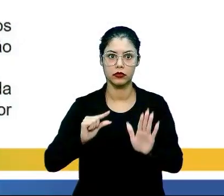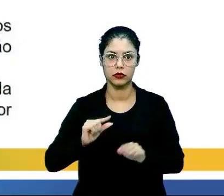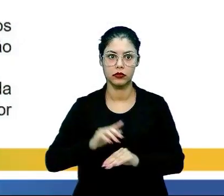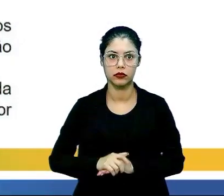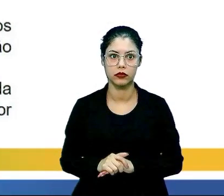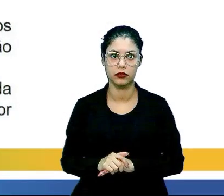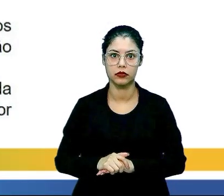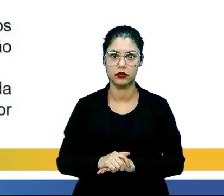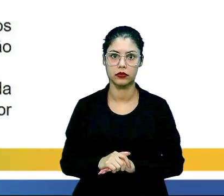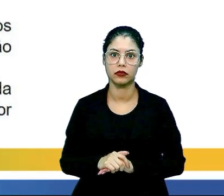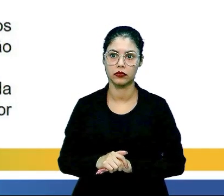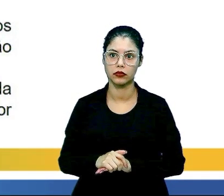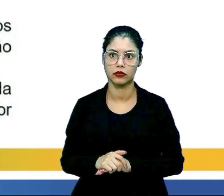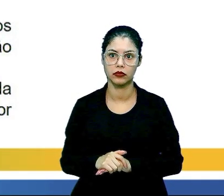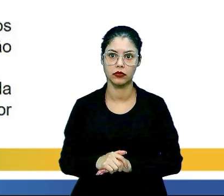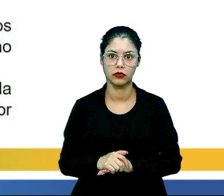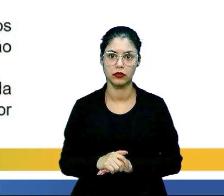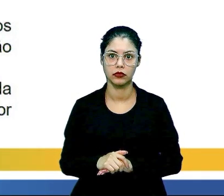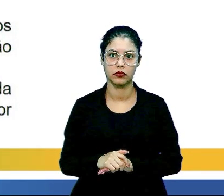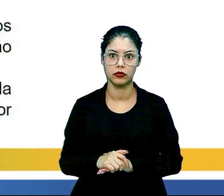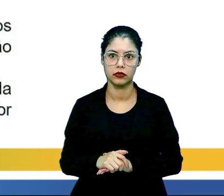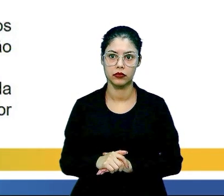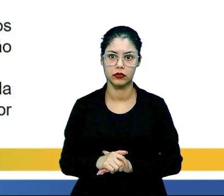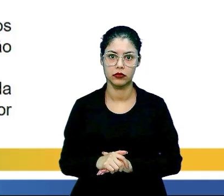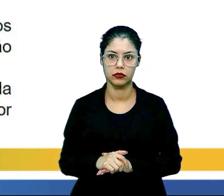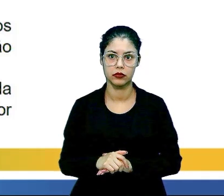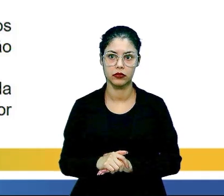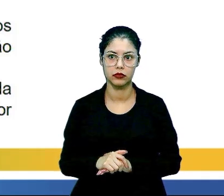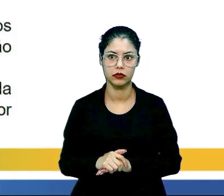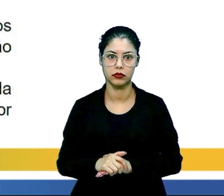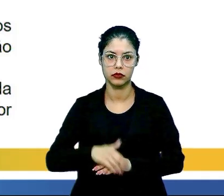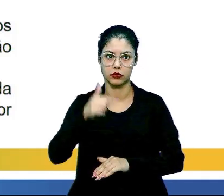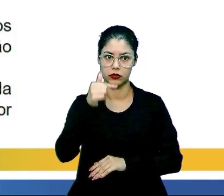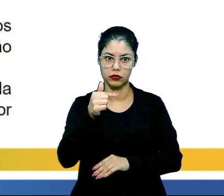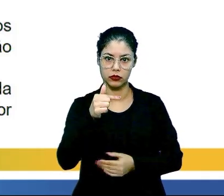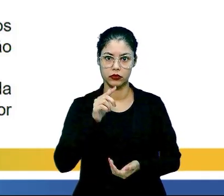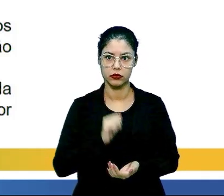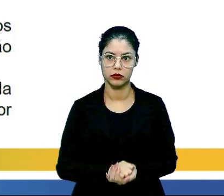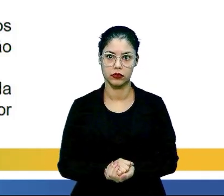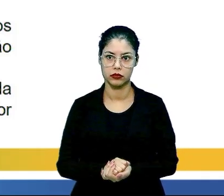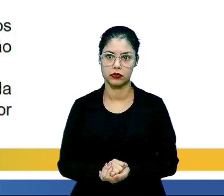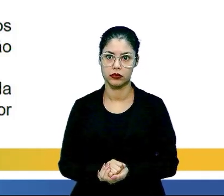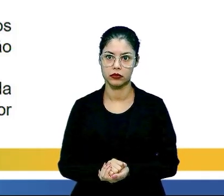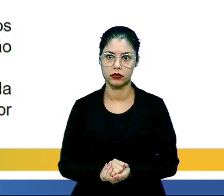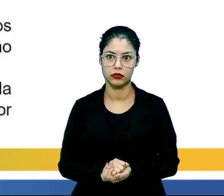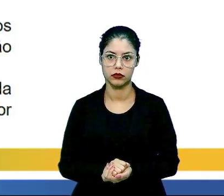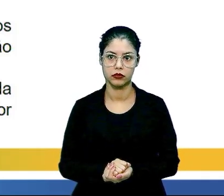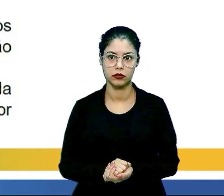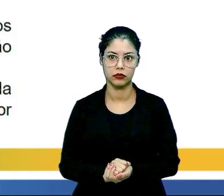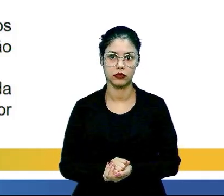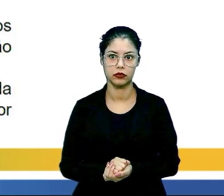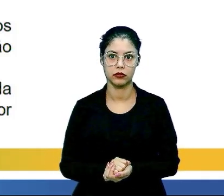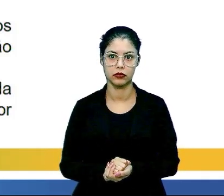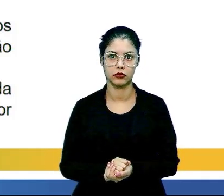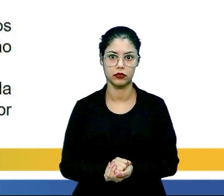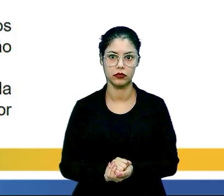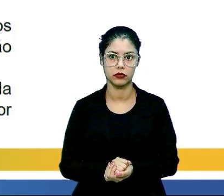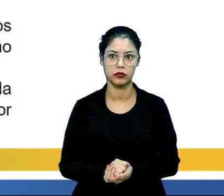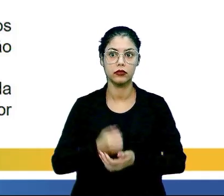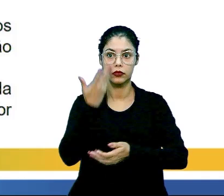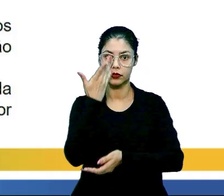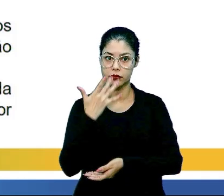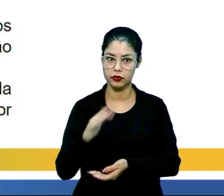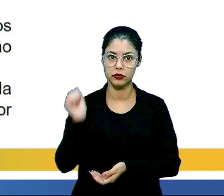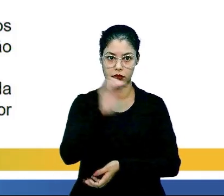até voltar aqui, cadê? Vamos lá, deixa eu ver, 1, 2, 3, 4, 5, 6, 7, é a 7ª linha, vamos lá, ó. Antes desta afirmativa, vamos lá.